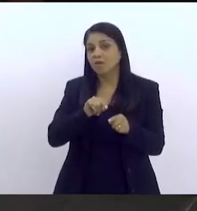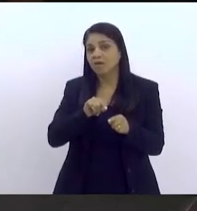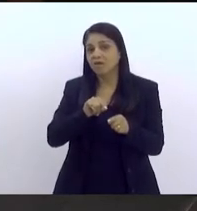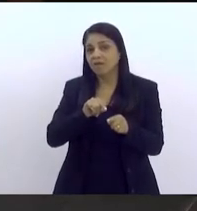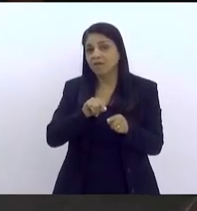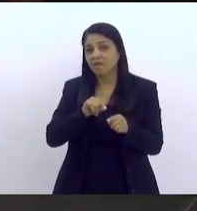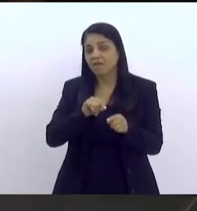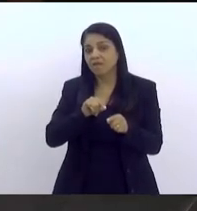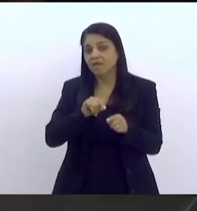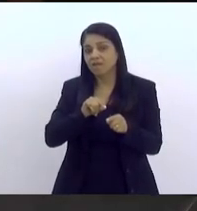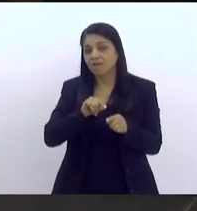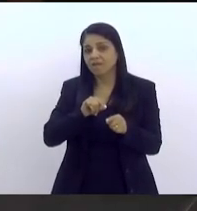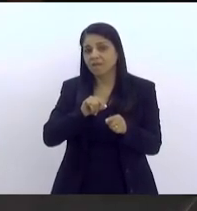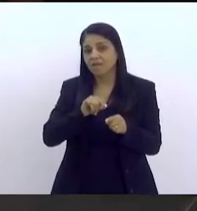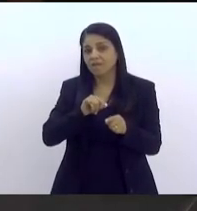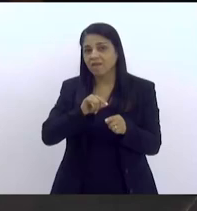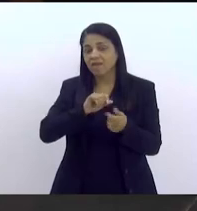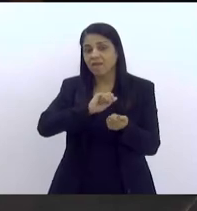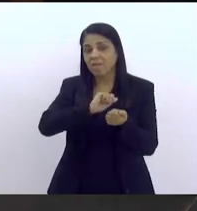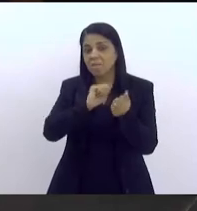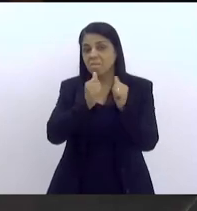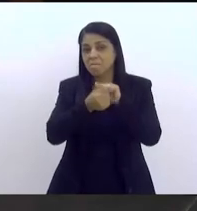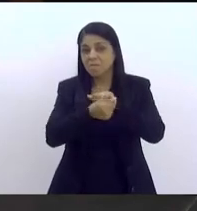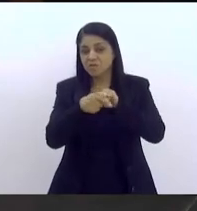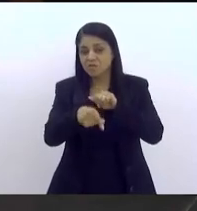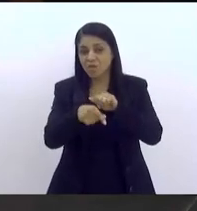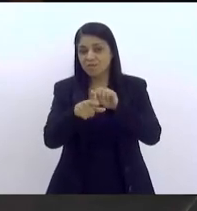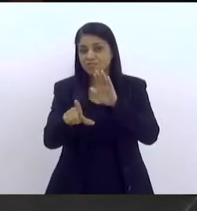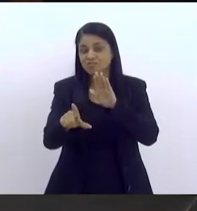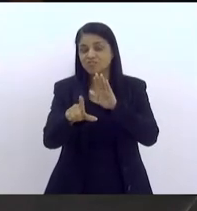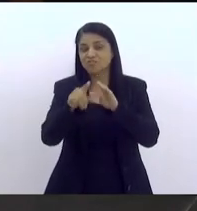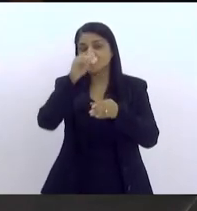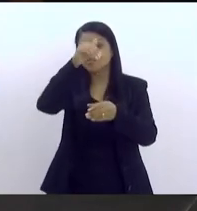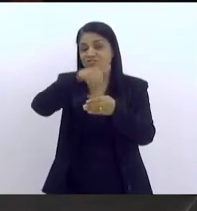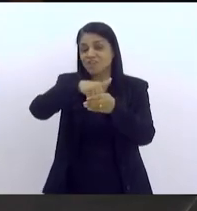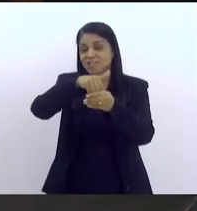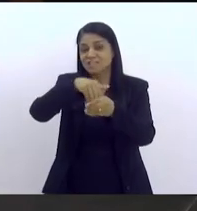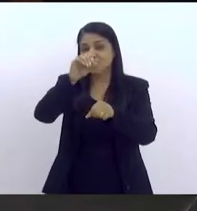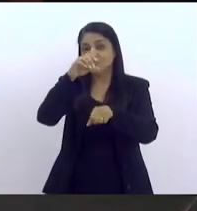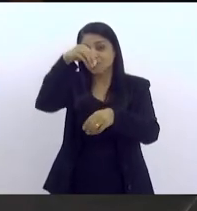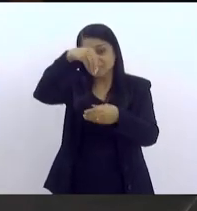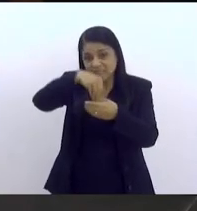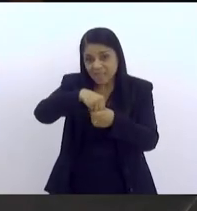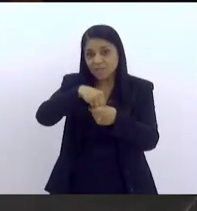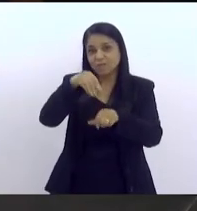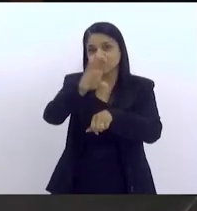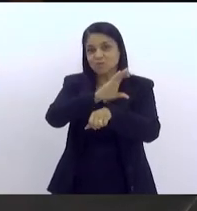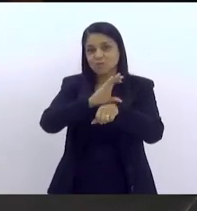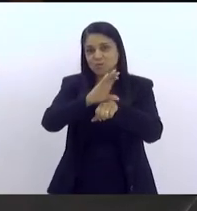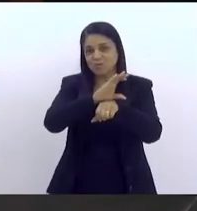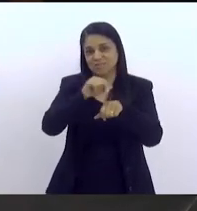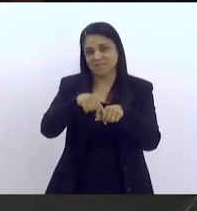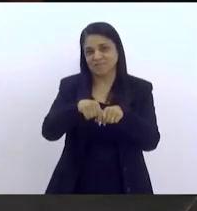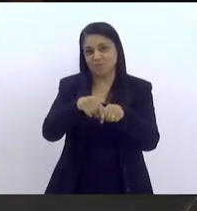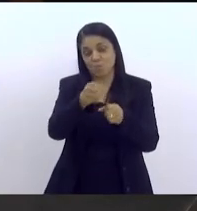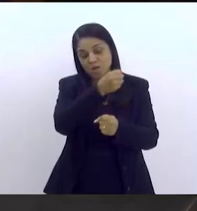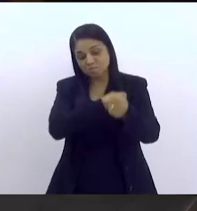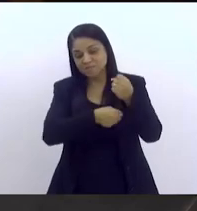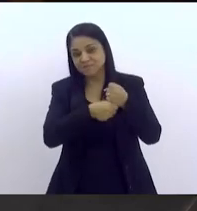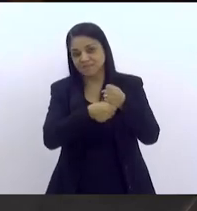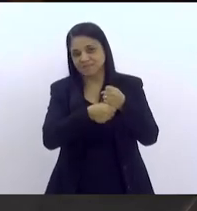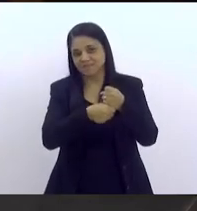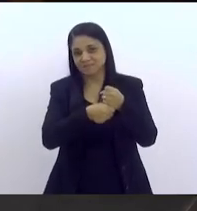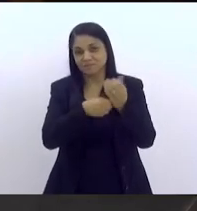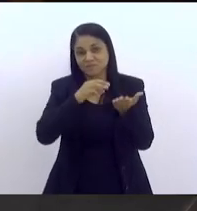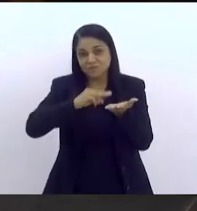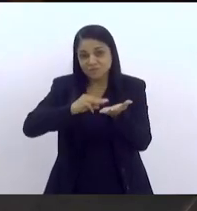por uma manobra de eleição dentro desse conselho no ano passado o conselho né os